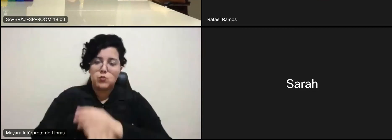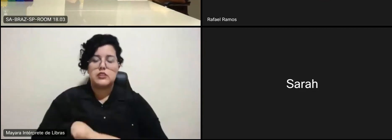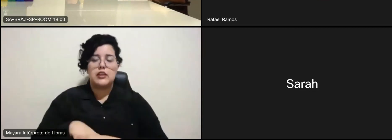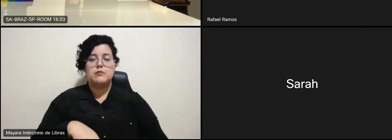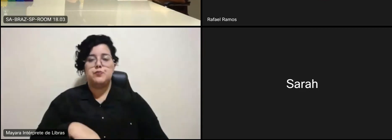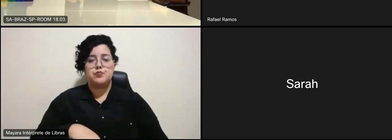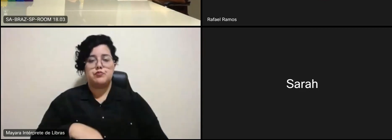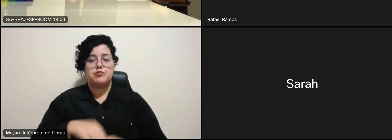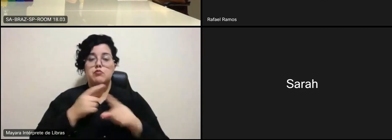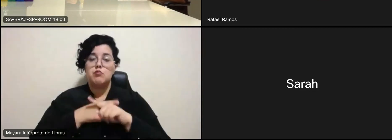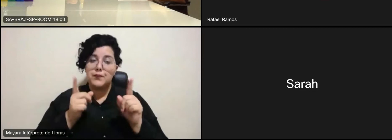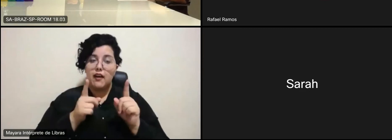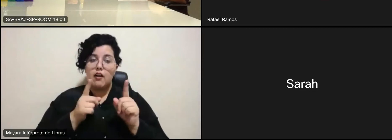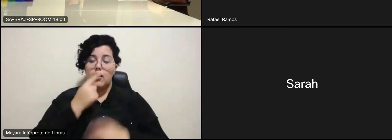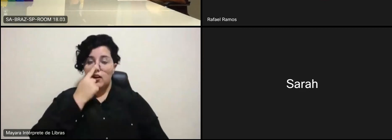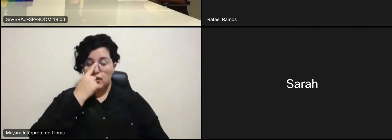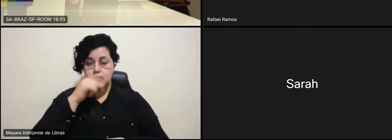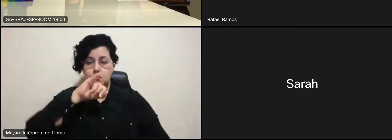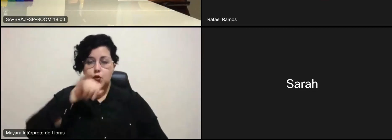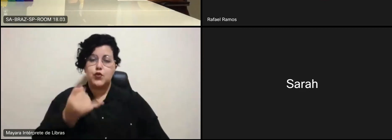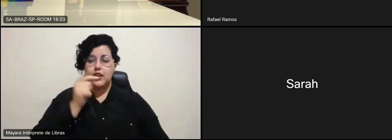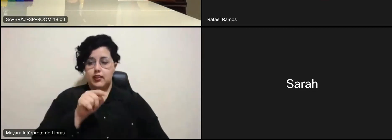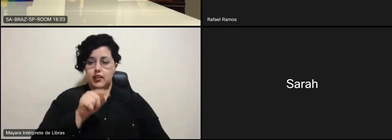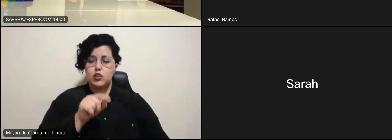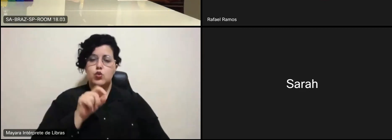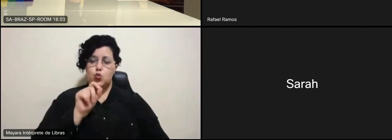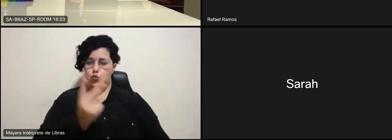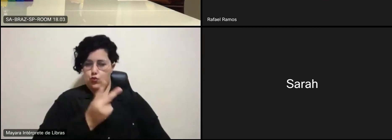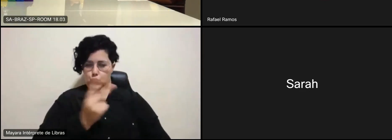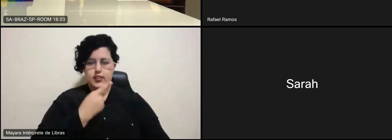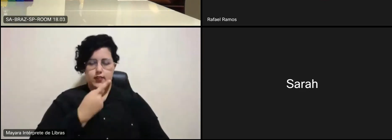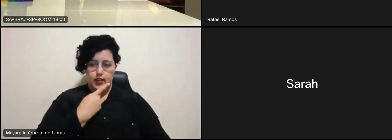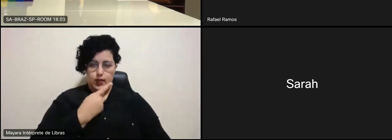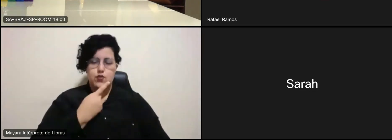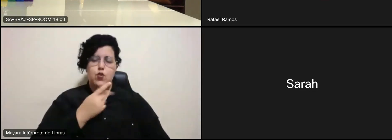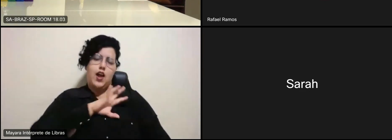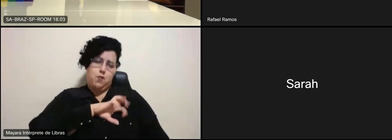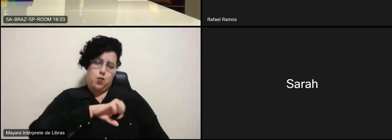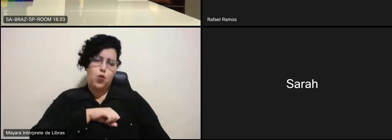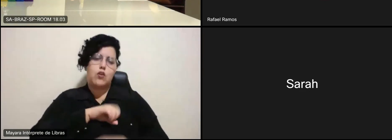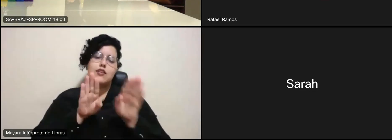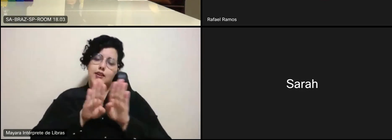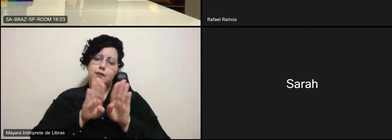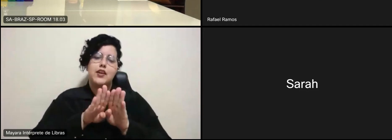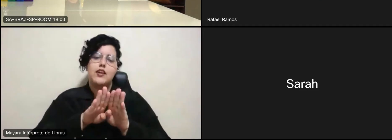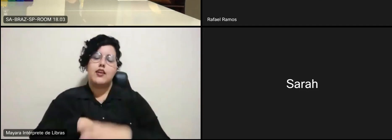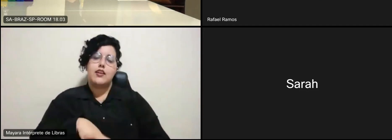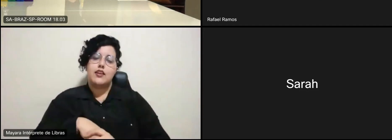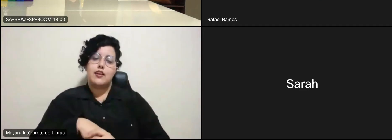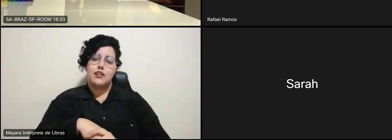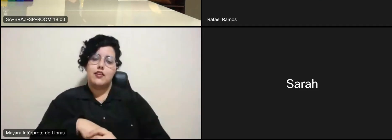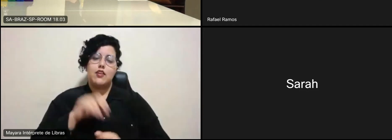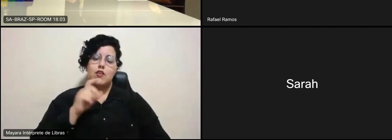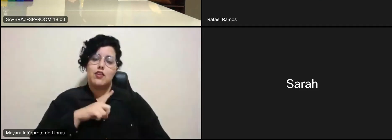Mas acho que até aproveitando que os dois falaram muito de amor, termino com Rubem